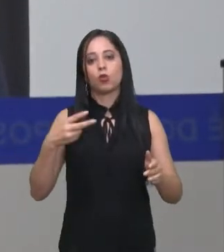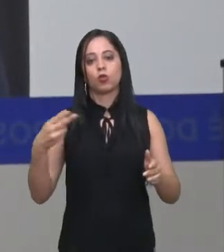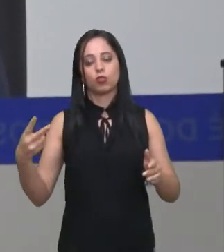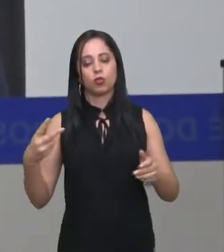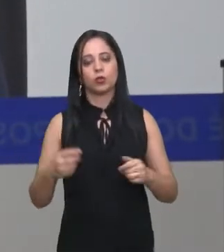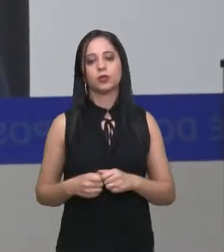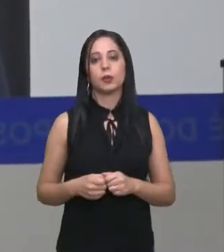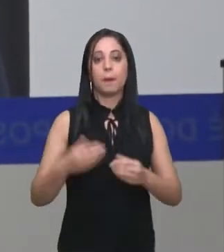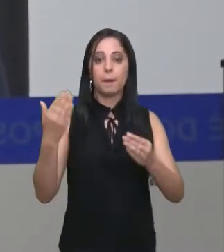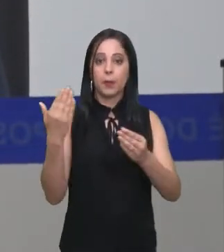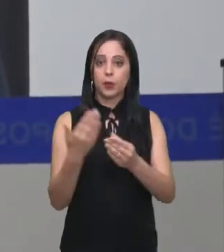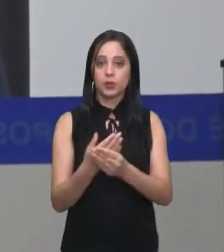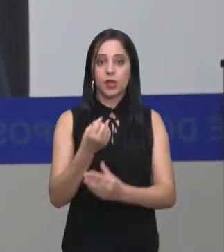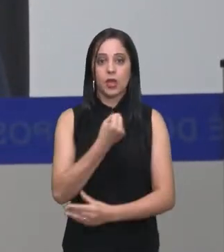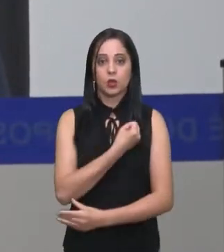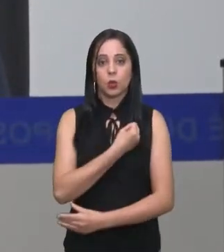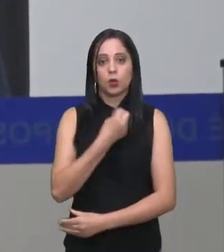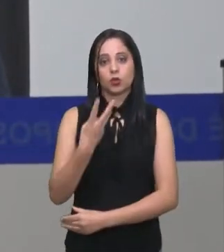Processo número